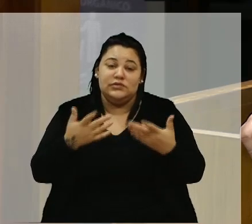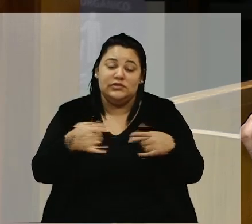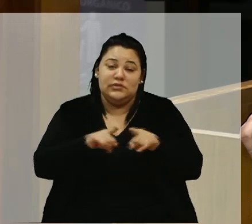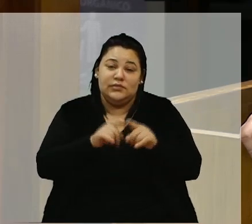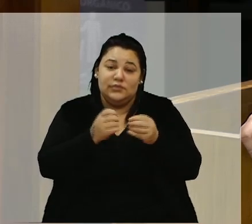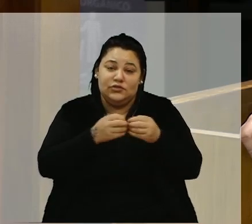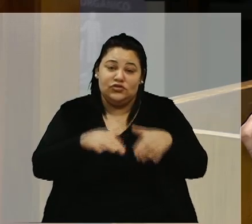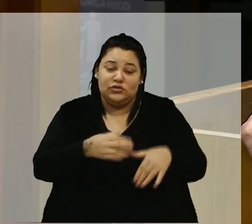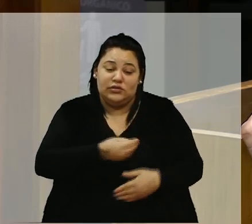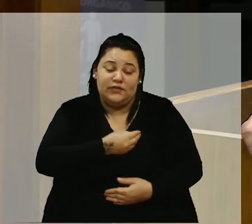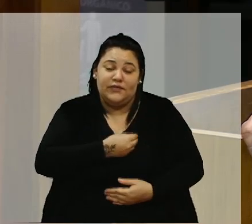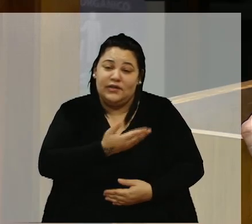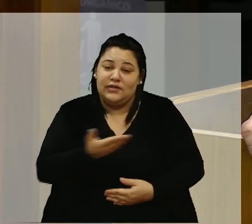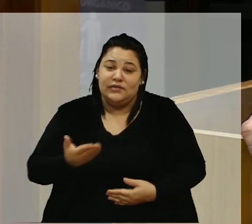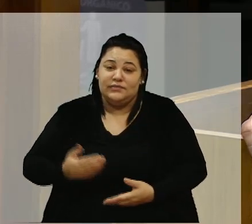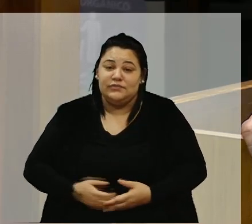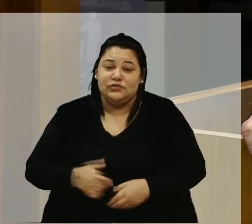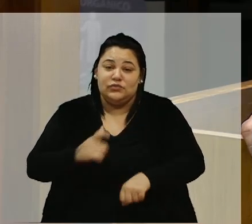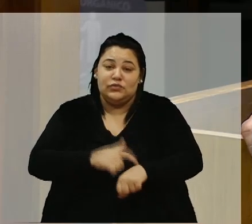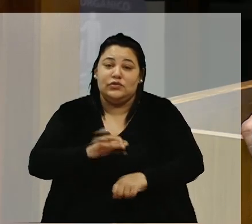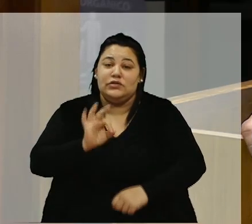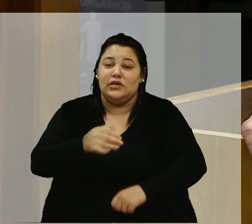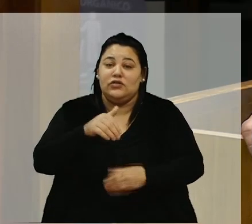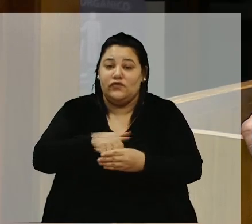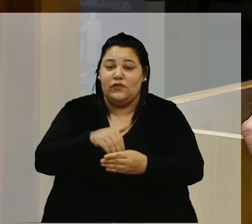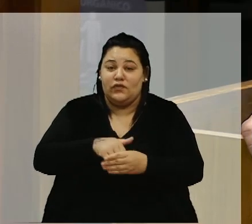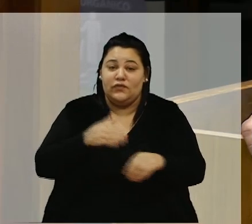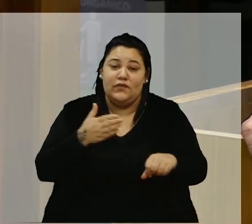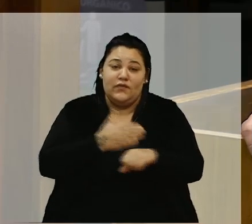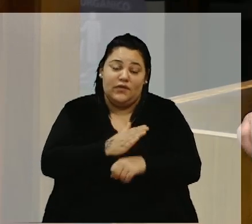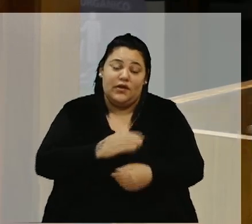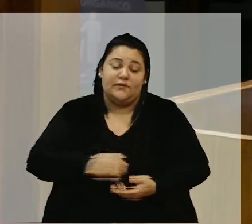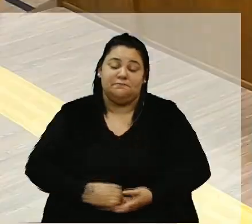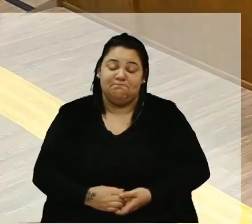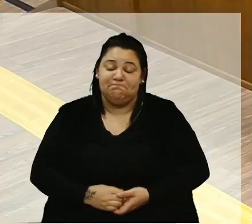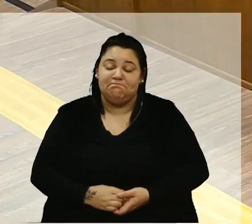delas. No momento oportuno eu votarei favorável à presente moção. Obrigado,